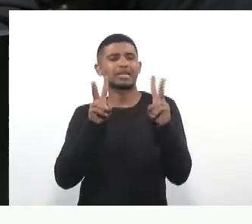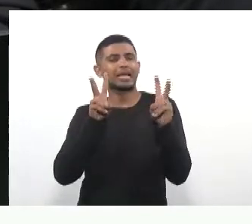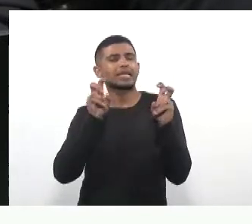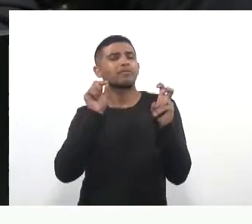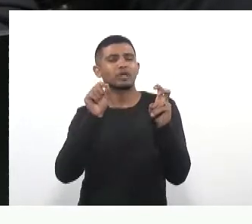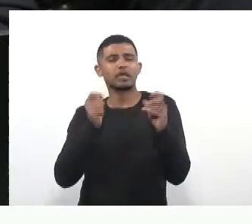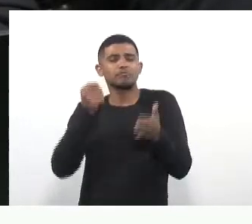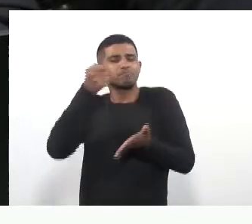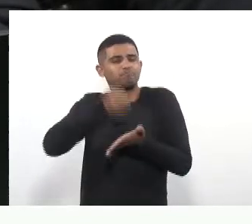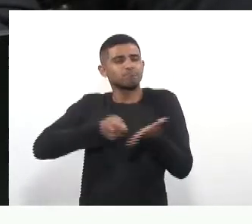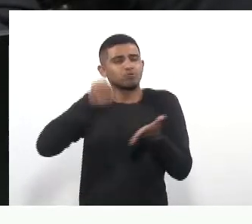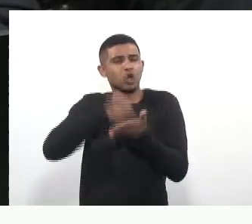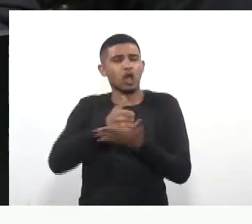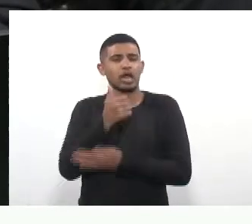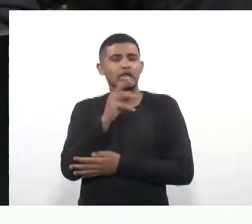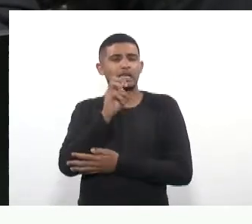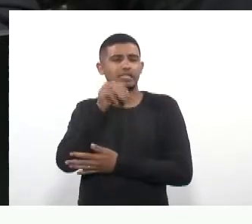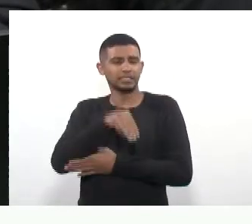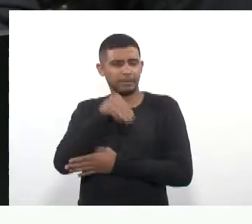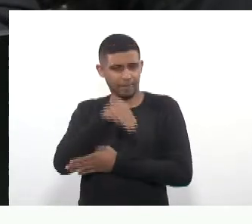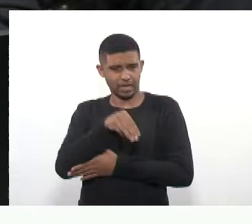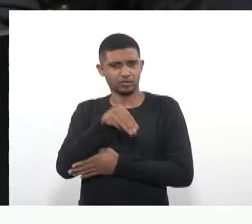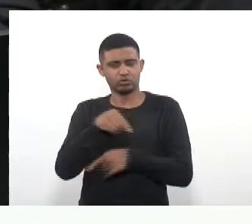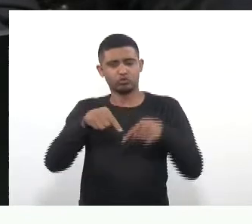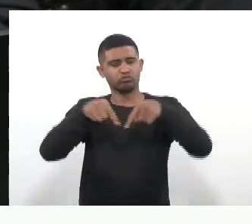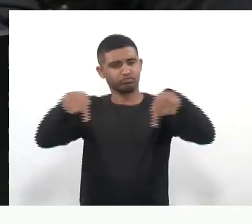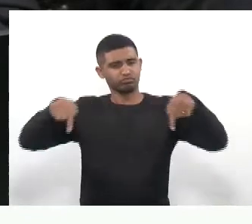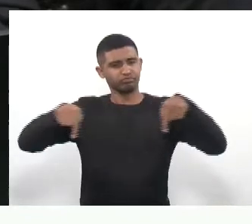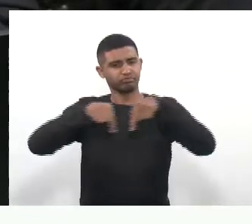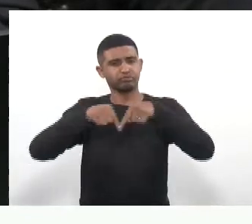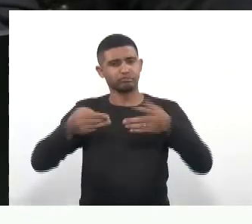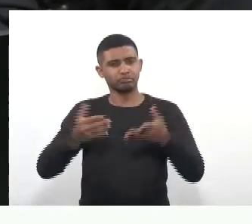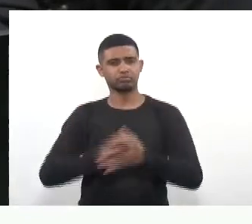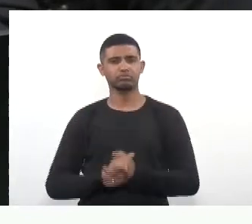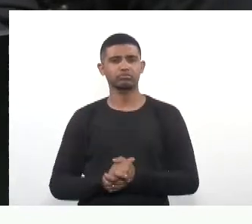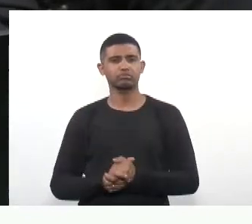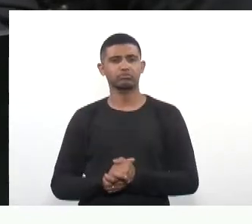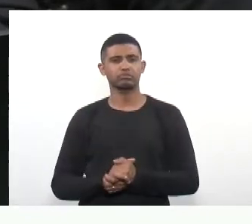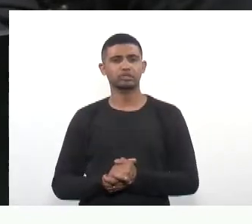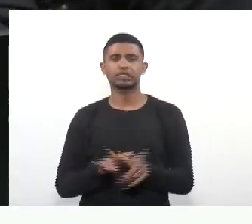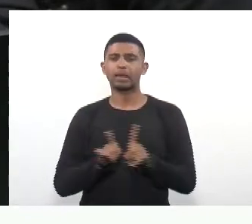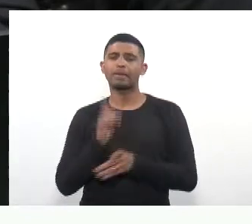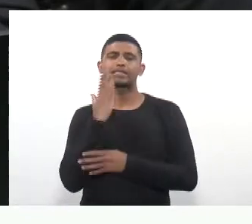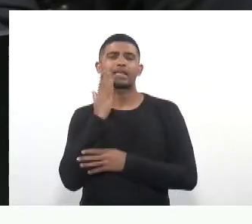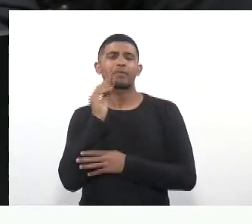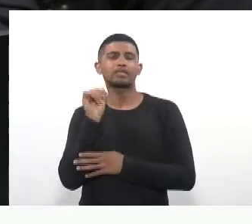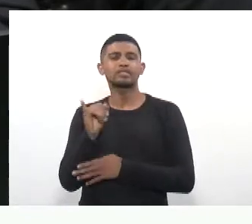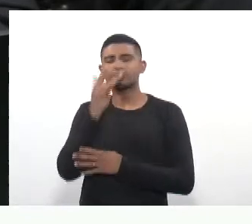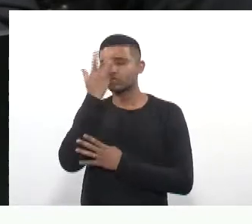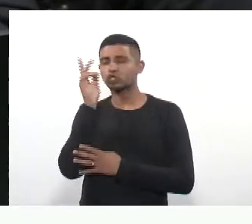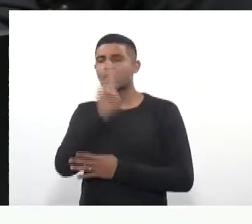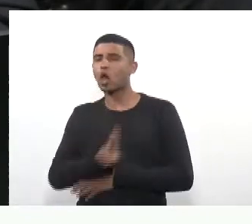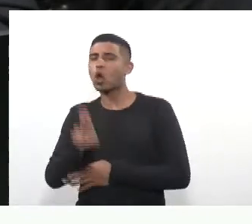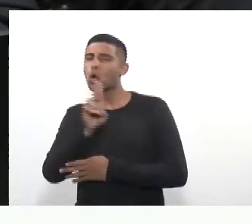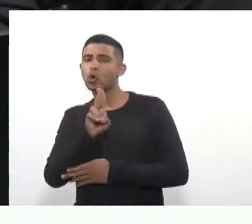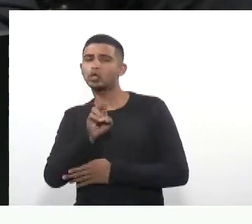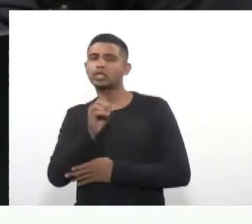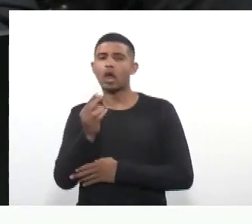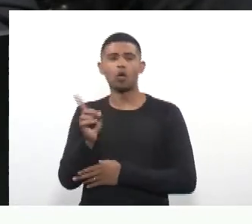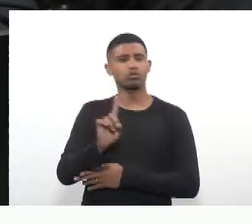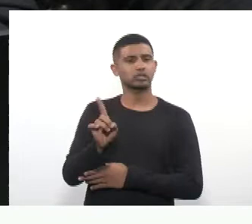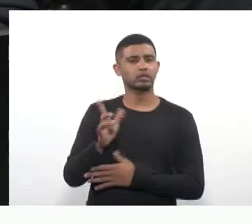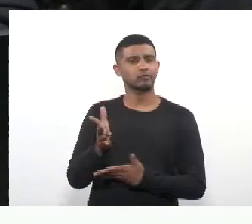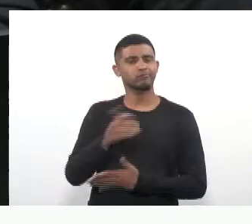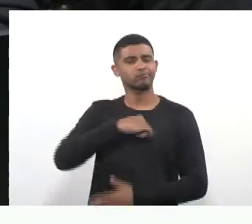cobrança de 15 metros cúbicos, indiferente se o nosso consumidor está ou não consumindo, isso a